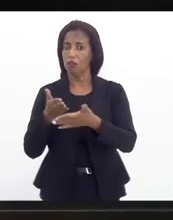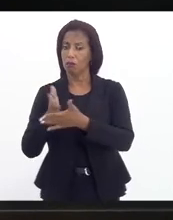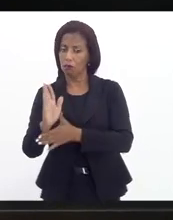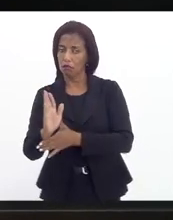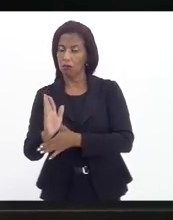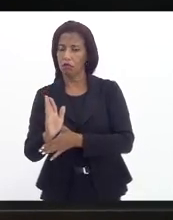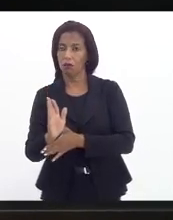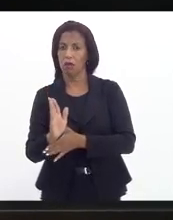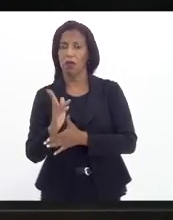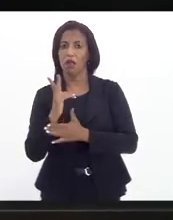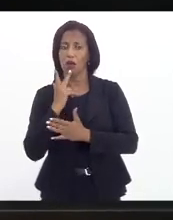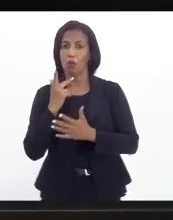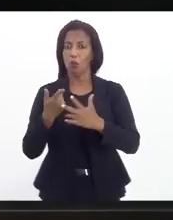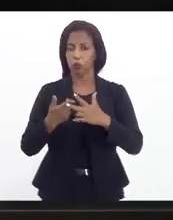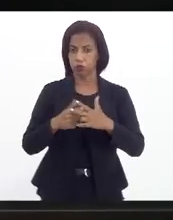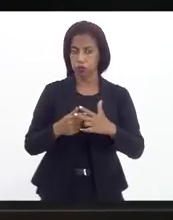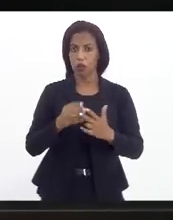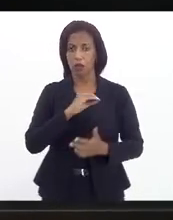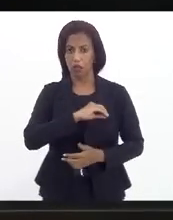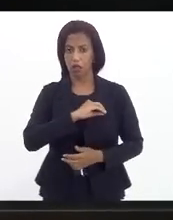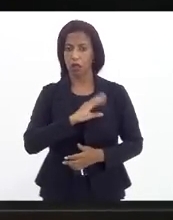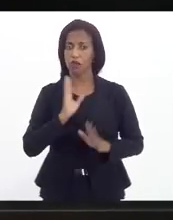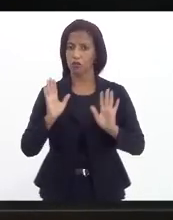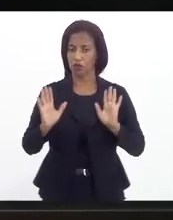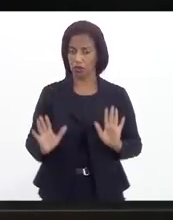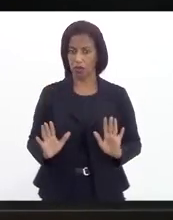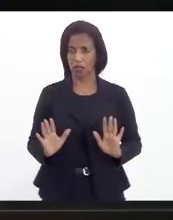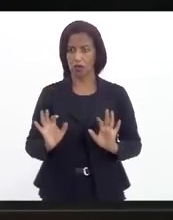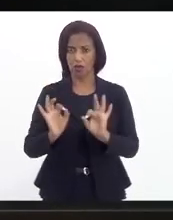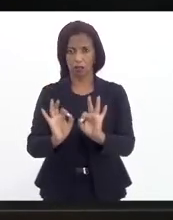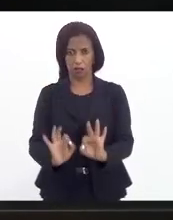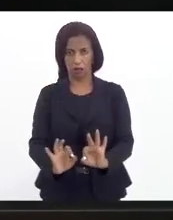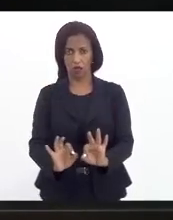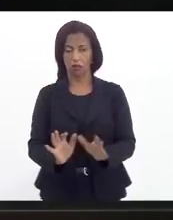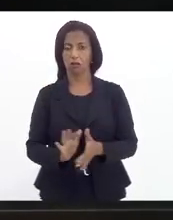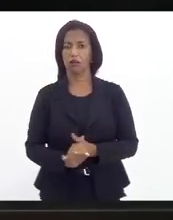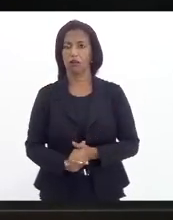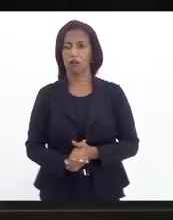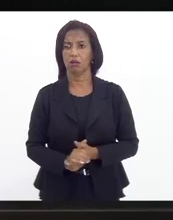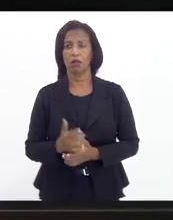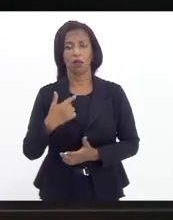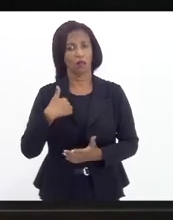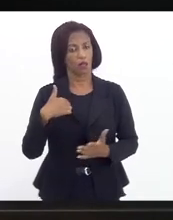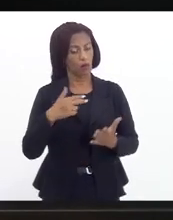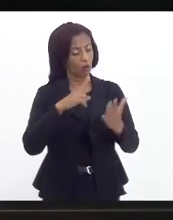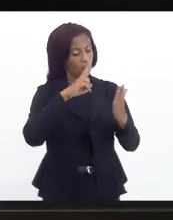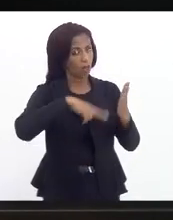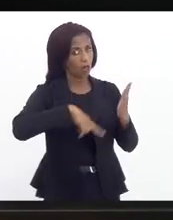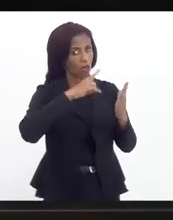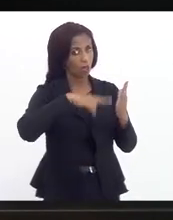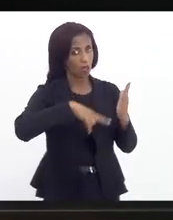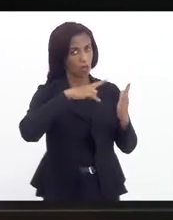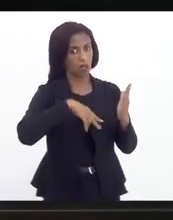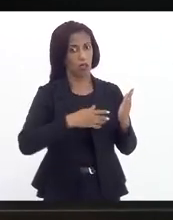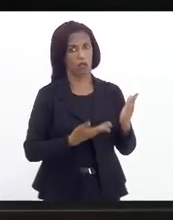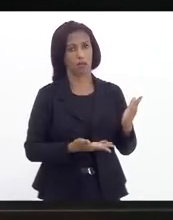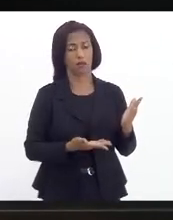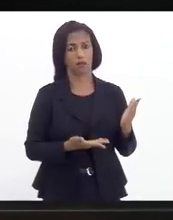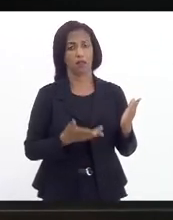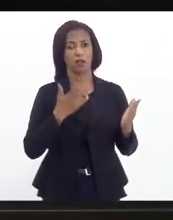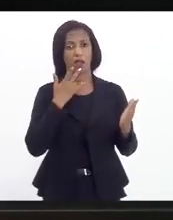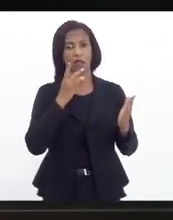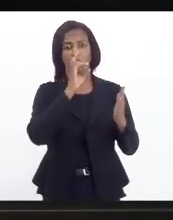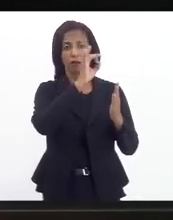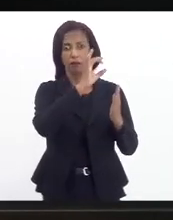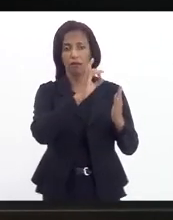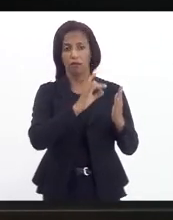a questão da correção. Certo? Inclusive, está... Eu acabei de ler, ainda fiz, ainda, citando